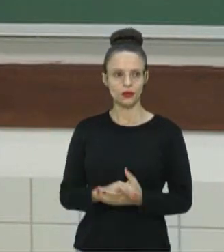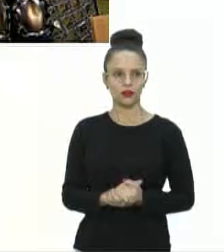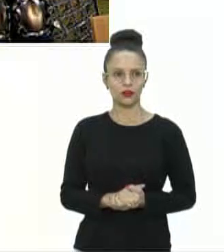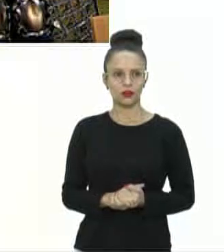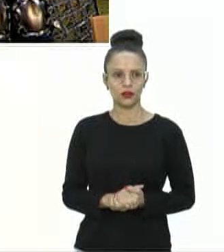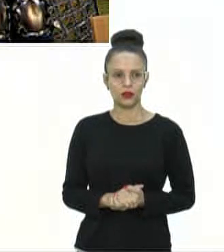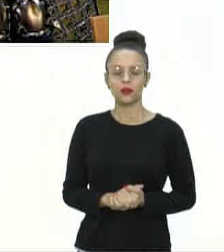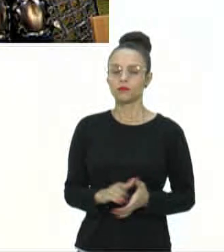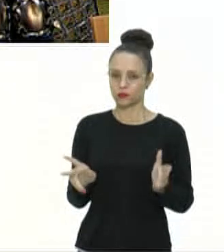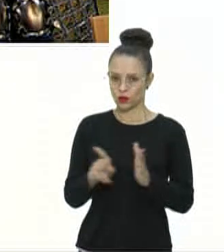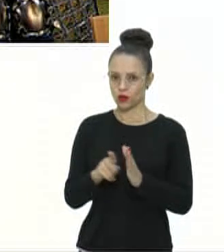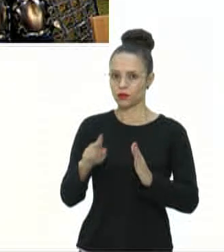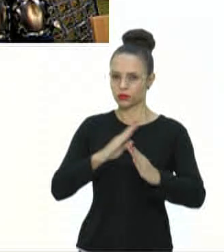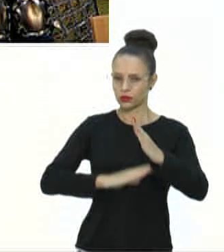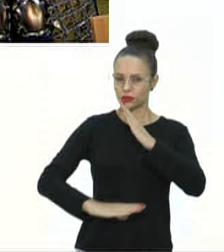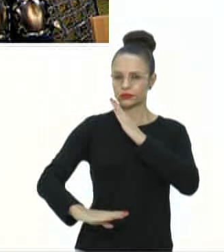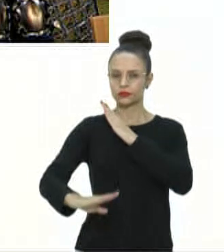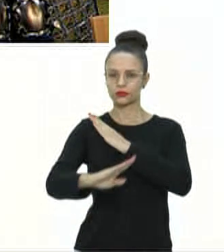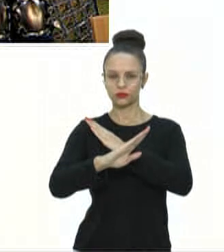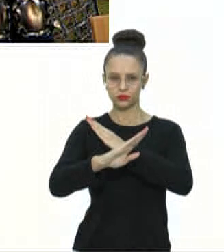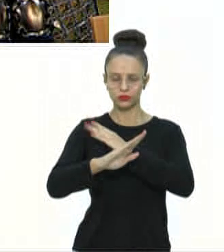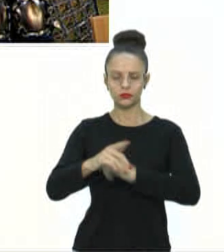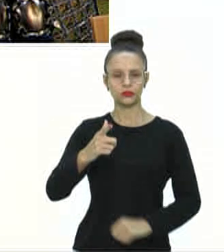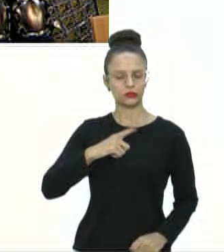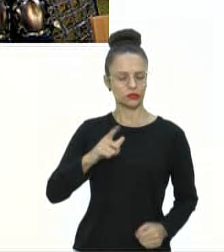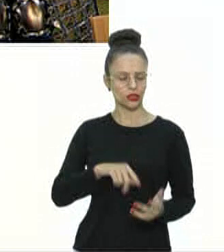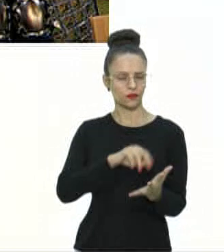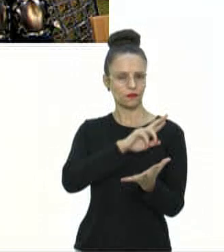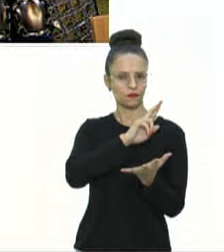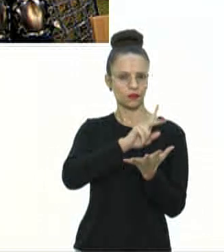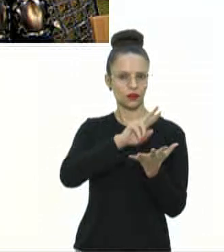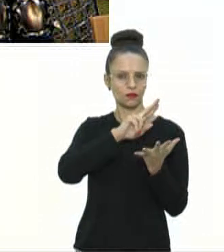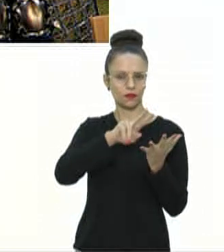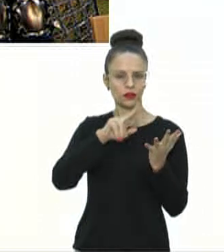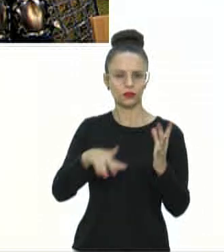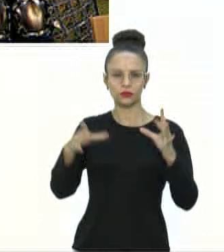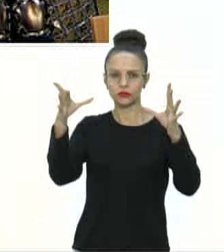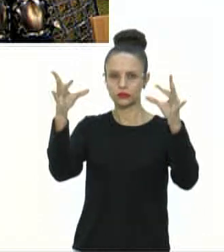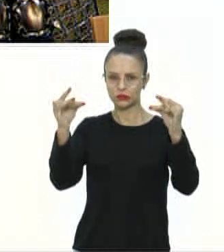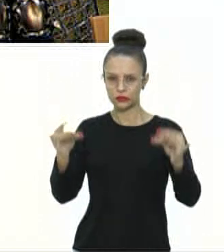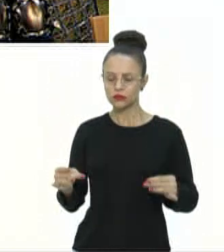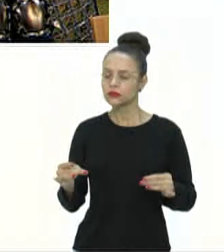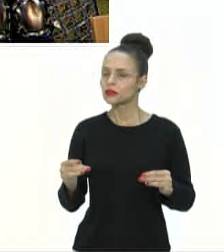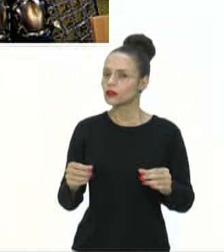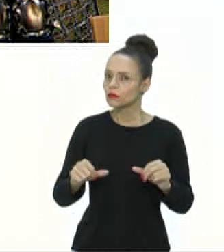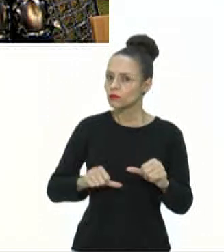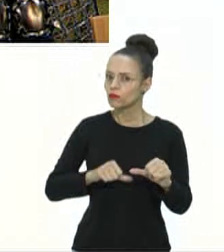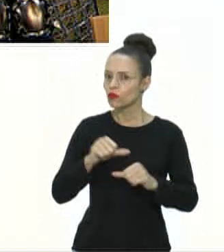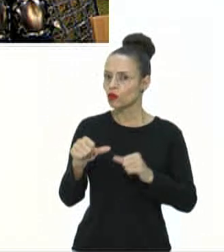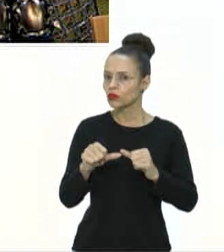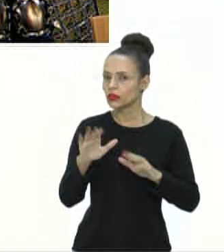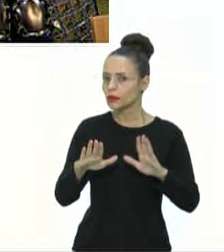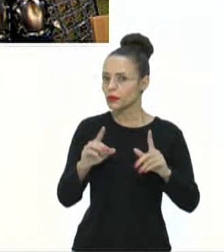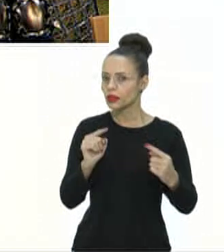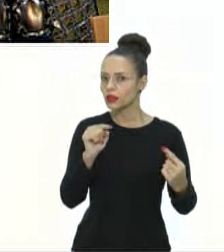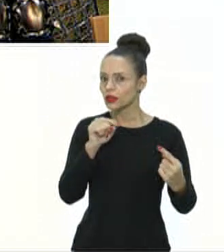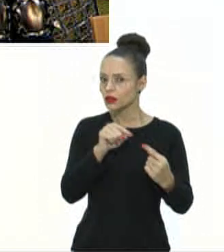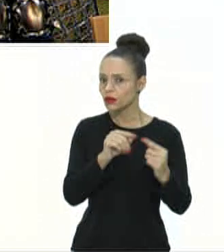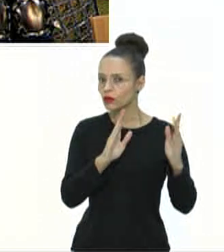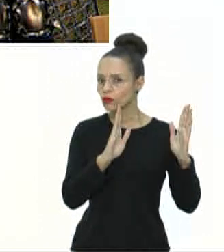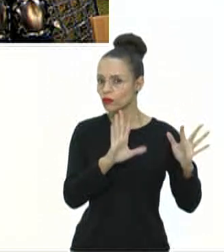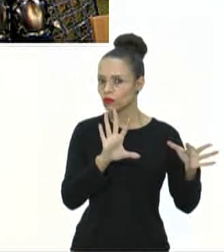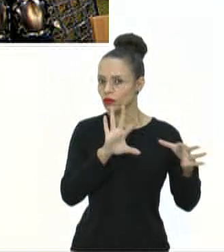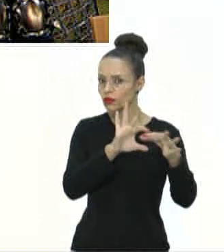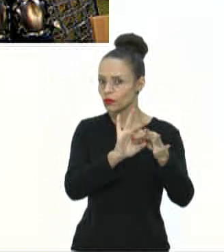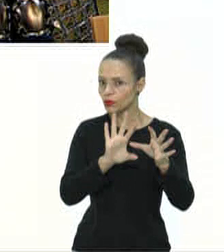Típica de um samurai, composta por diversos detalhes, sofrendo mudanças de acordo com o período